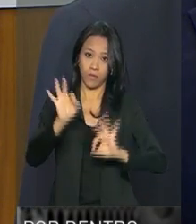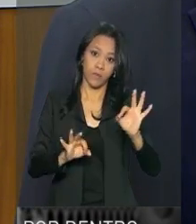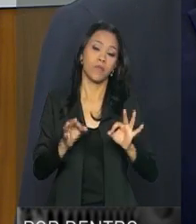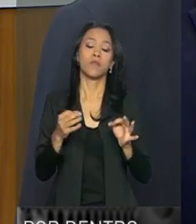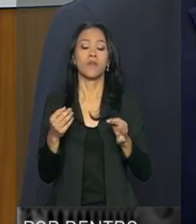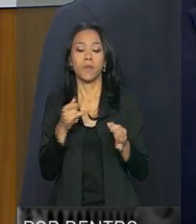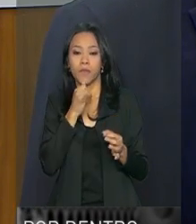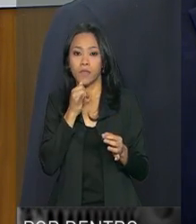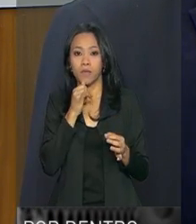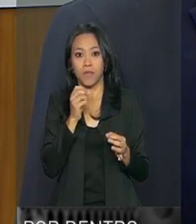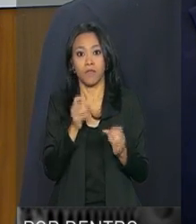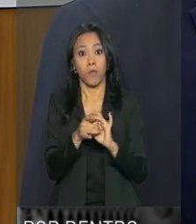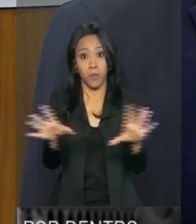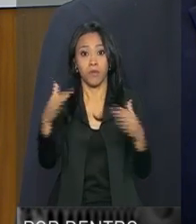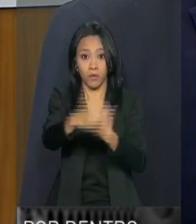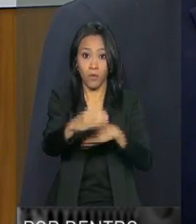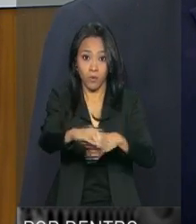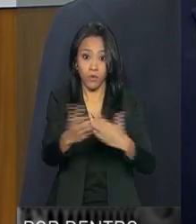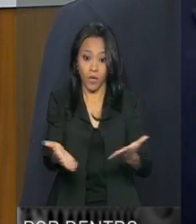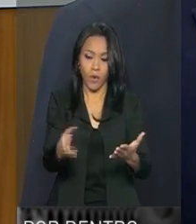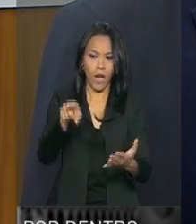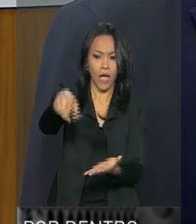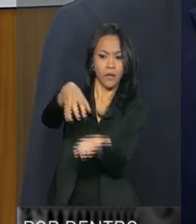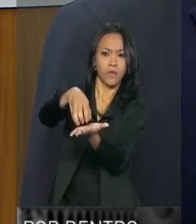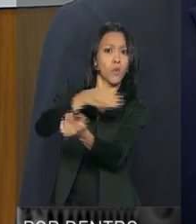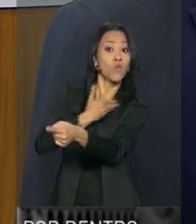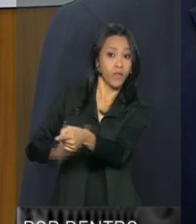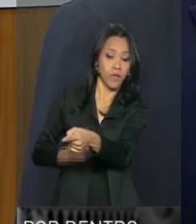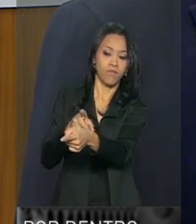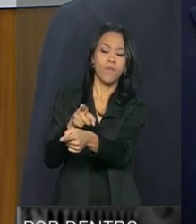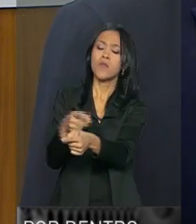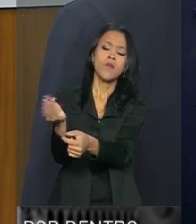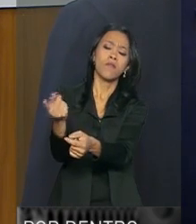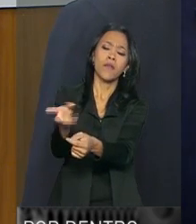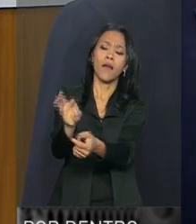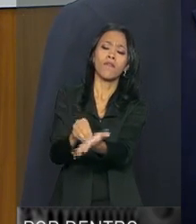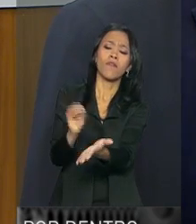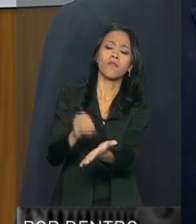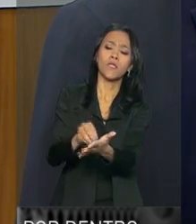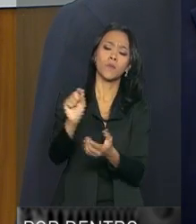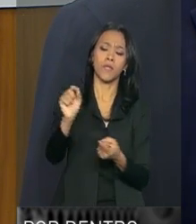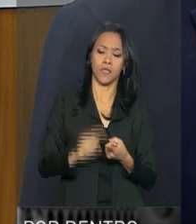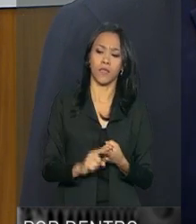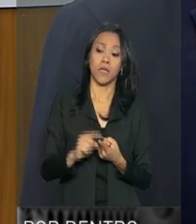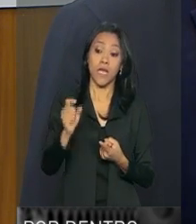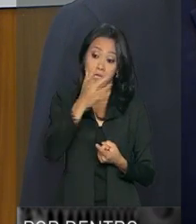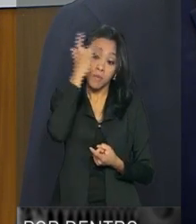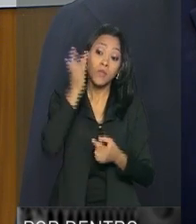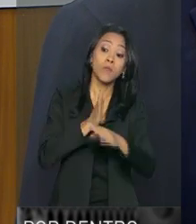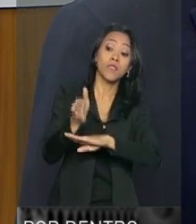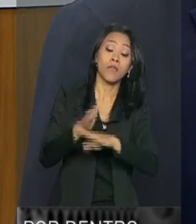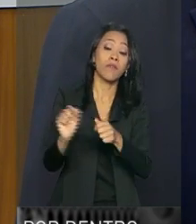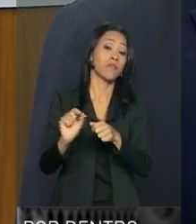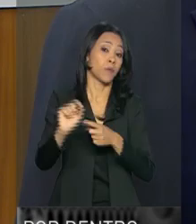concurso a partir de agora o órgão terá que justificar exatamente o que ela vai fazer quando ela entrar no governo